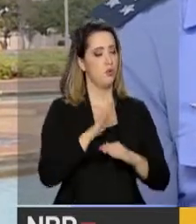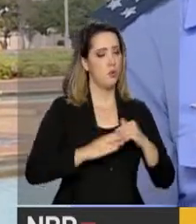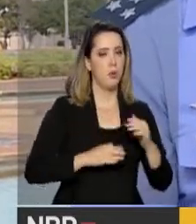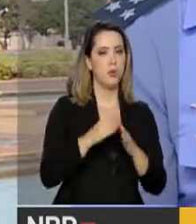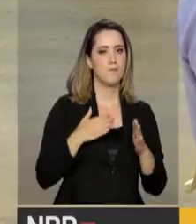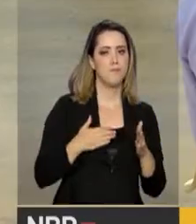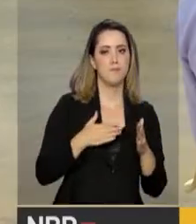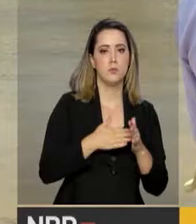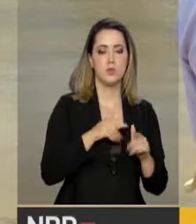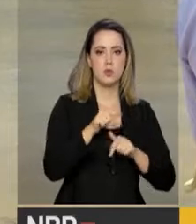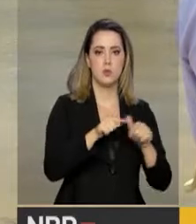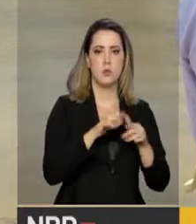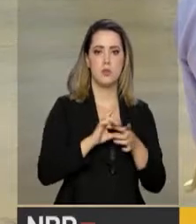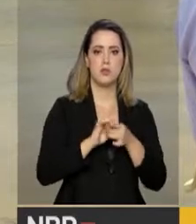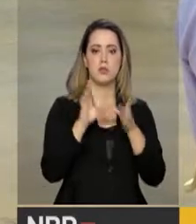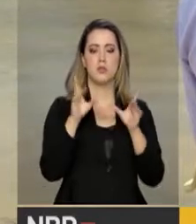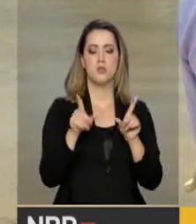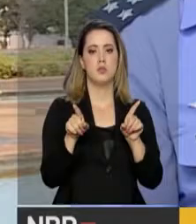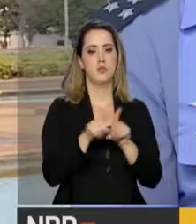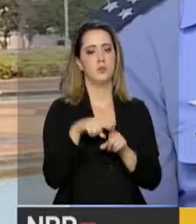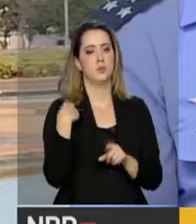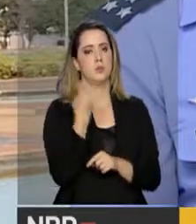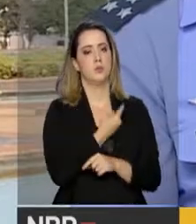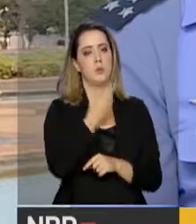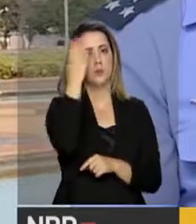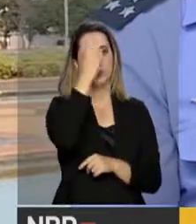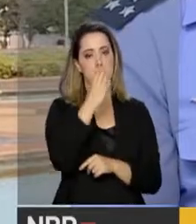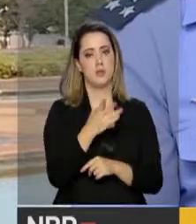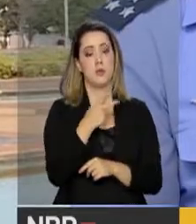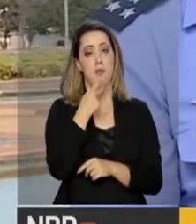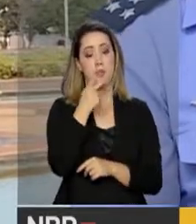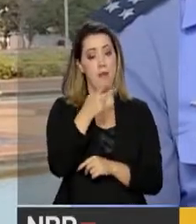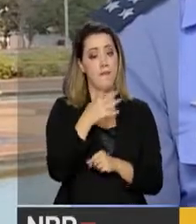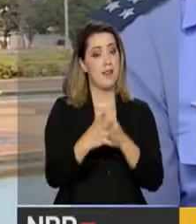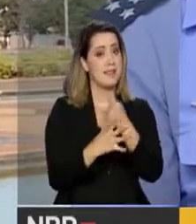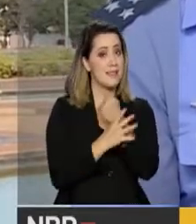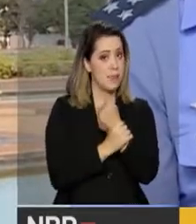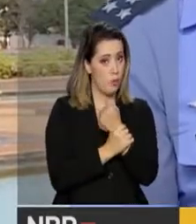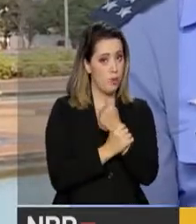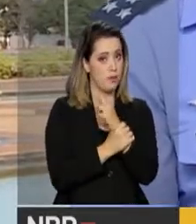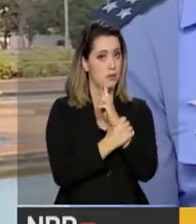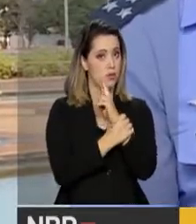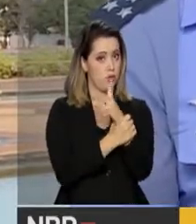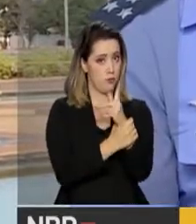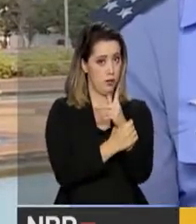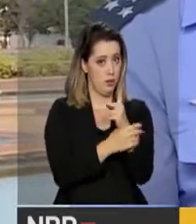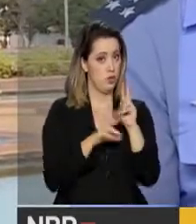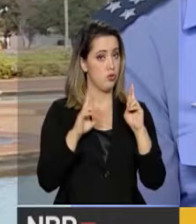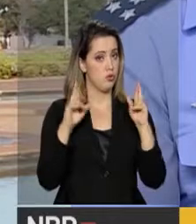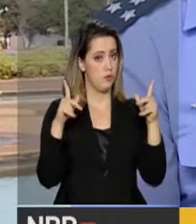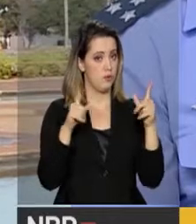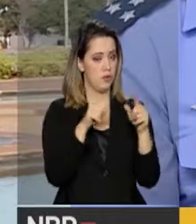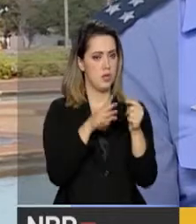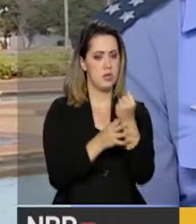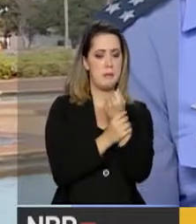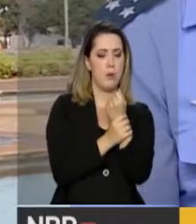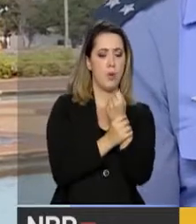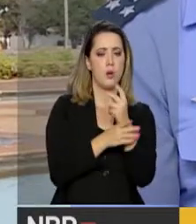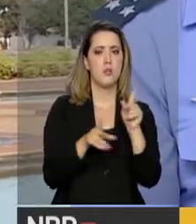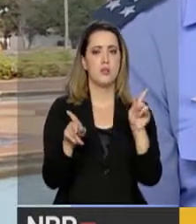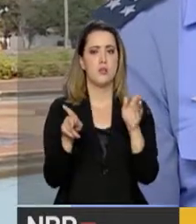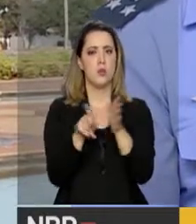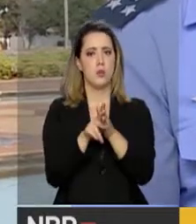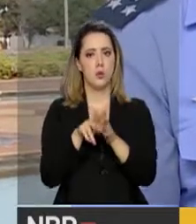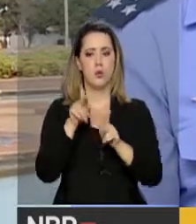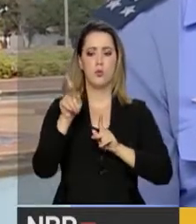impedir essa ação de livre e espontânea do nosso Estado. Falar em segurança pública nos remete a ações de segurança da ordem pública,